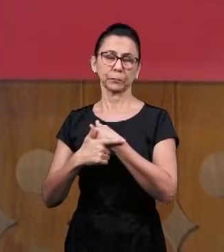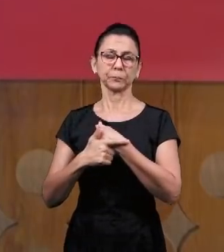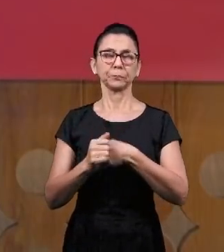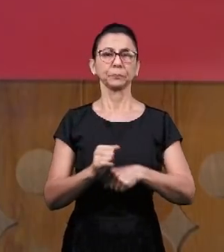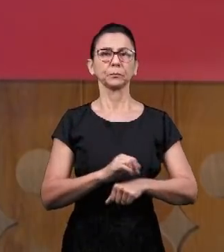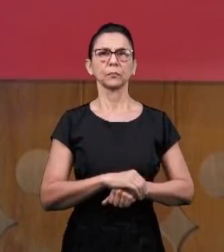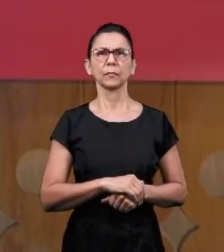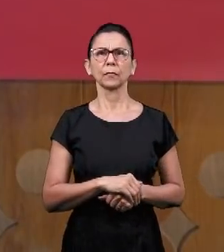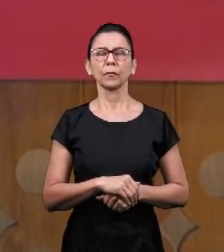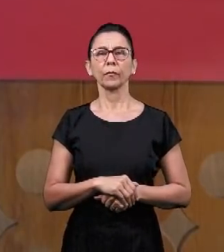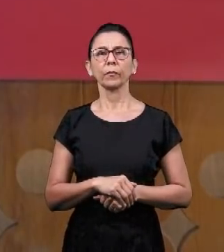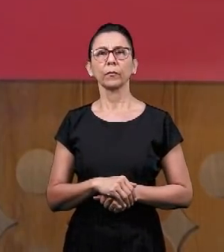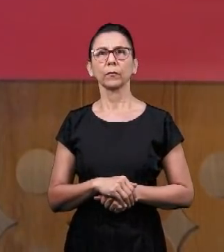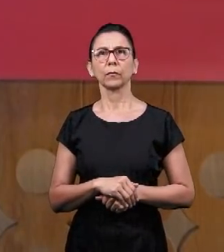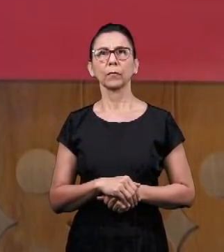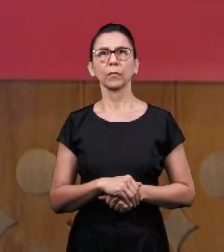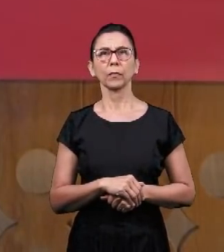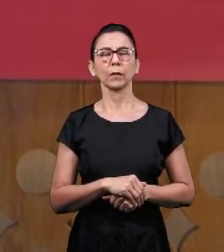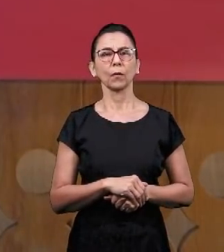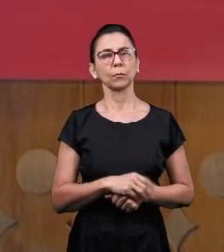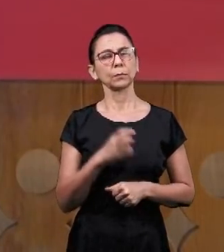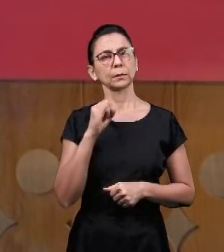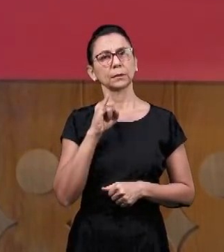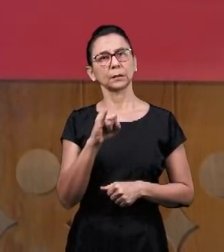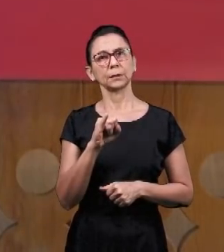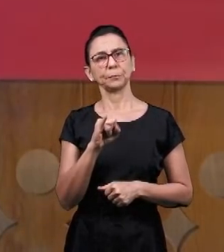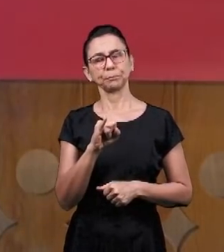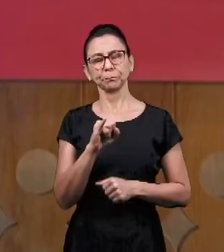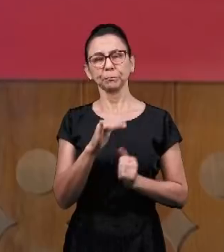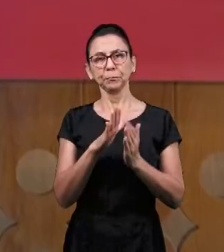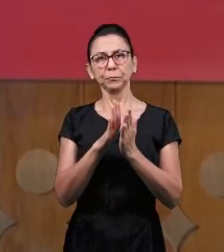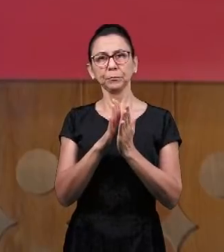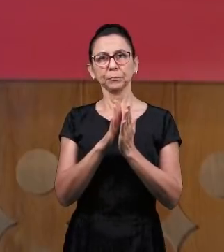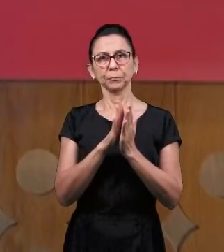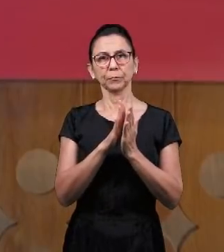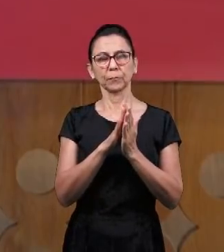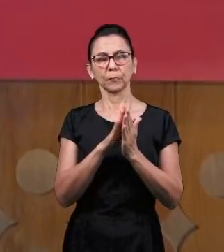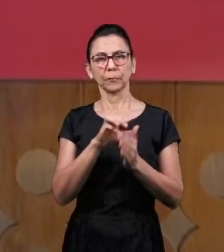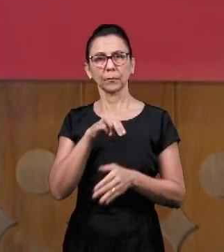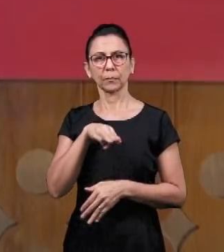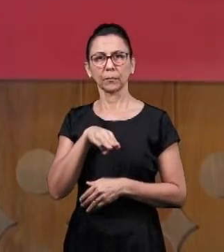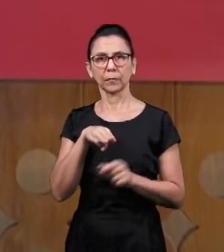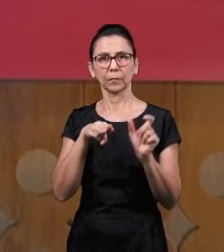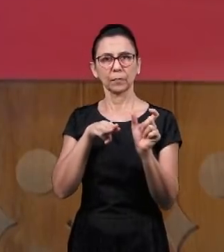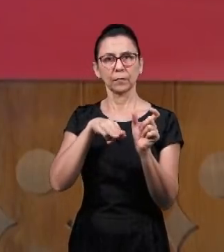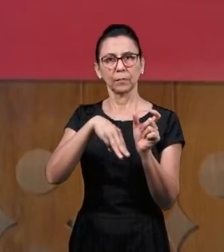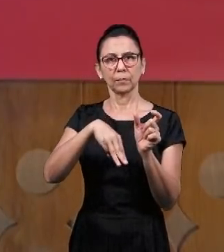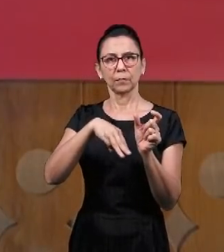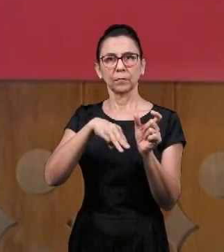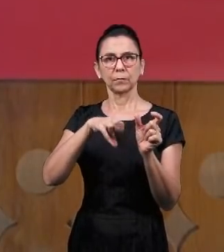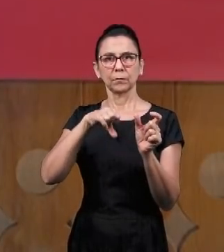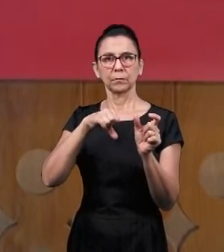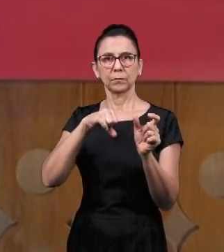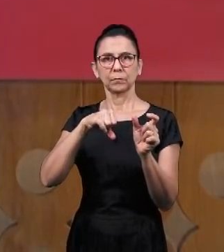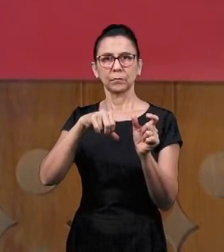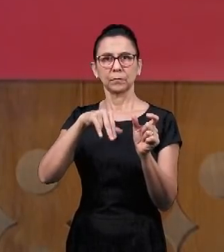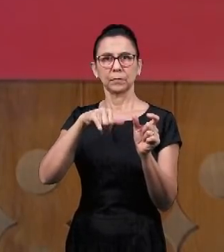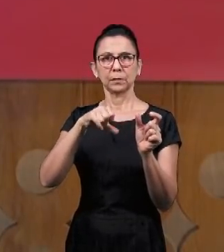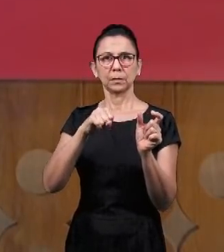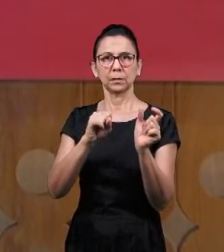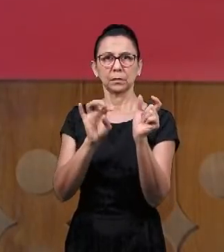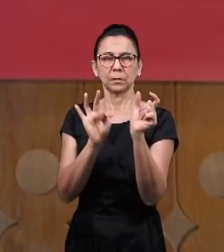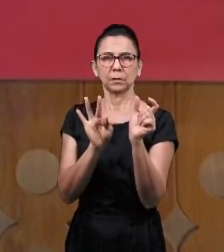A palavra, se nós pegarmos a palavra ministério, que não existe no Velho Testamento, e trazer para o Novo